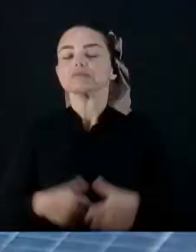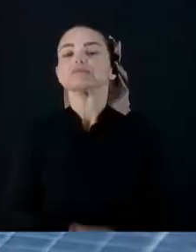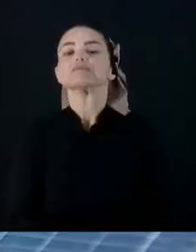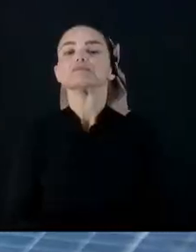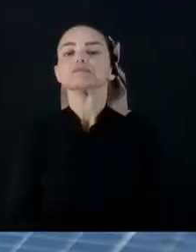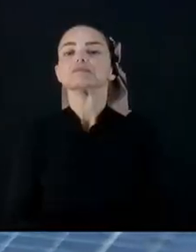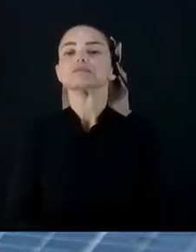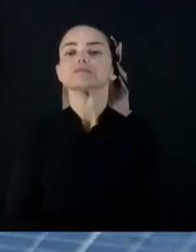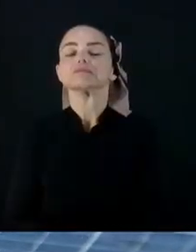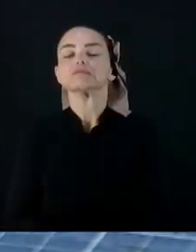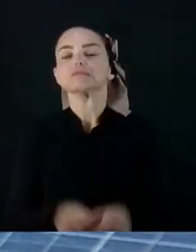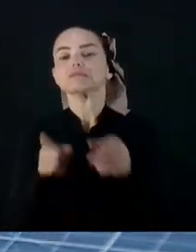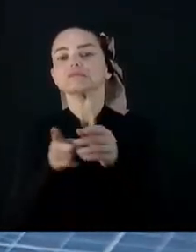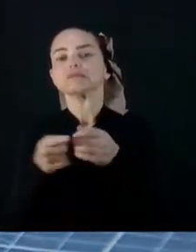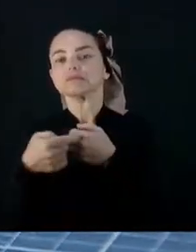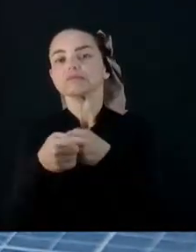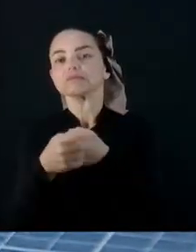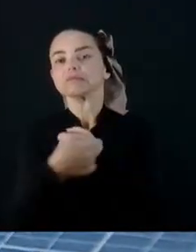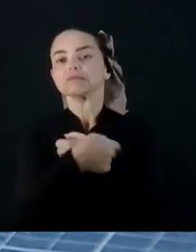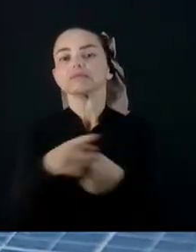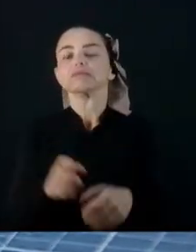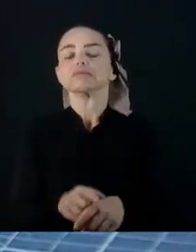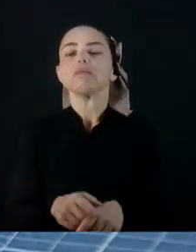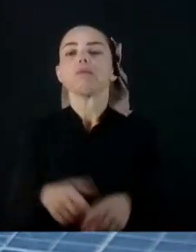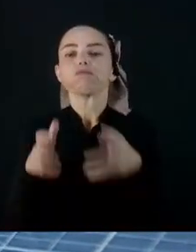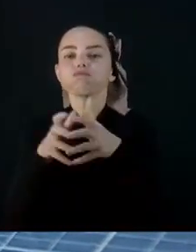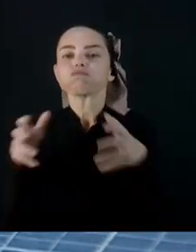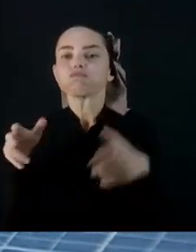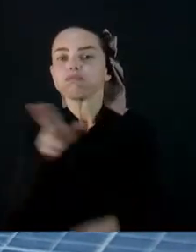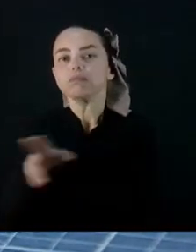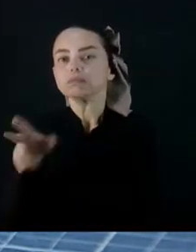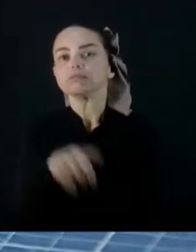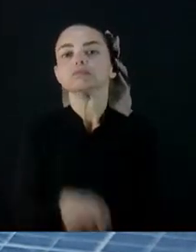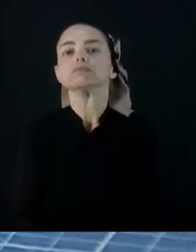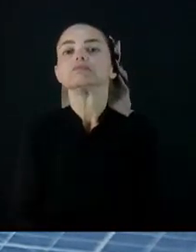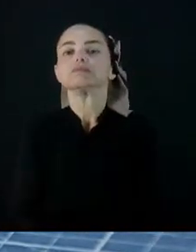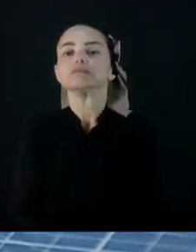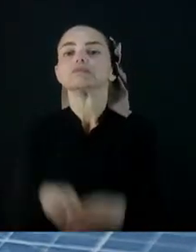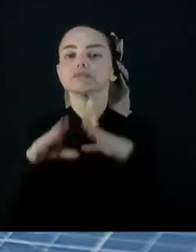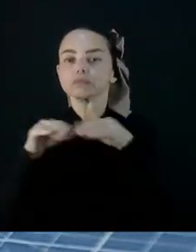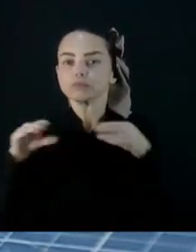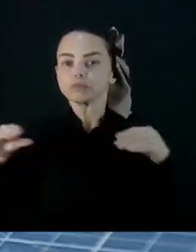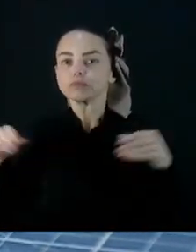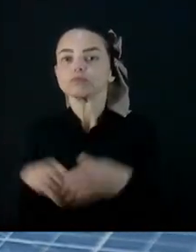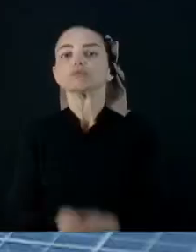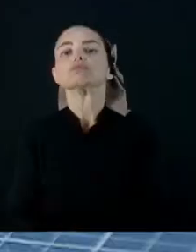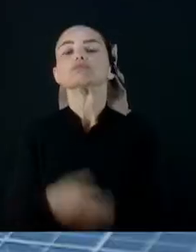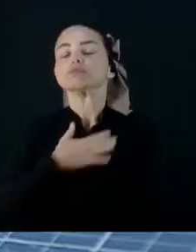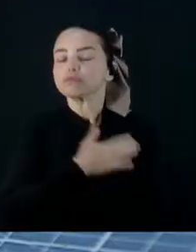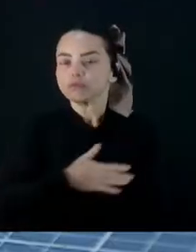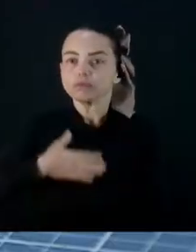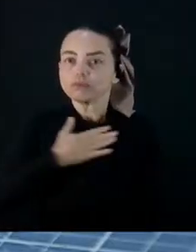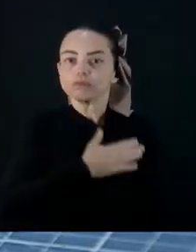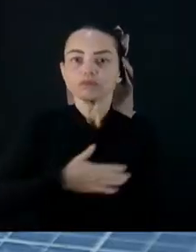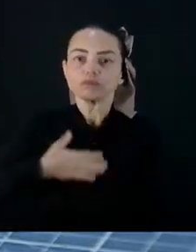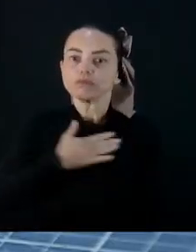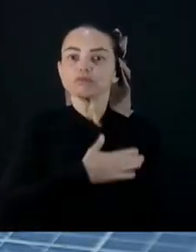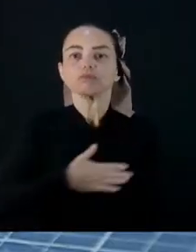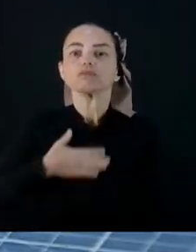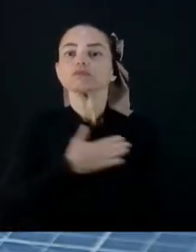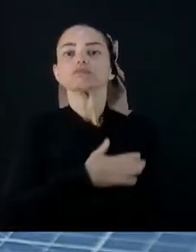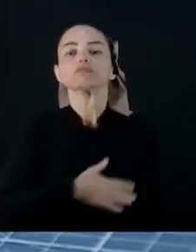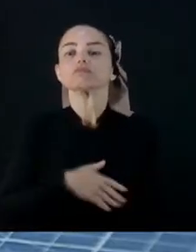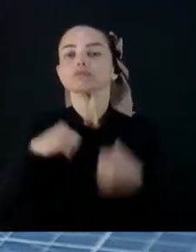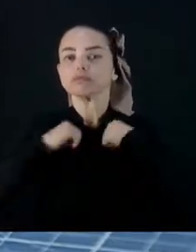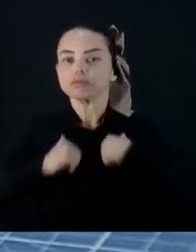Esse canal aqui mais larguinho, que a gente pode usar um cordão de algodão. O pessoal gosta bastante daquele cordão de algodão pra pôr nas costas, né? Pra ir